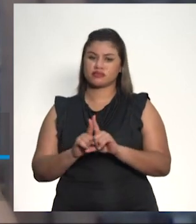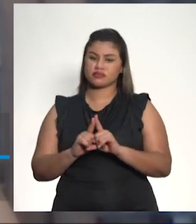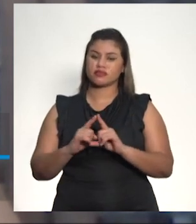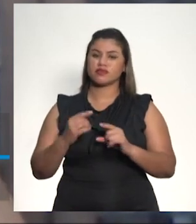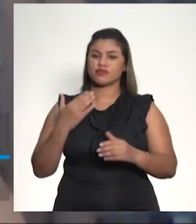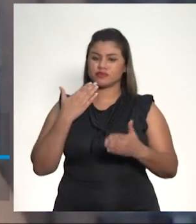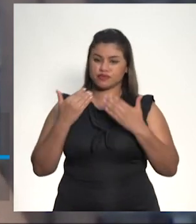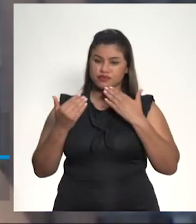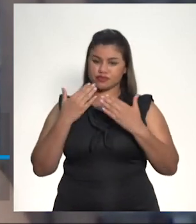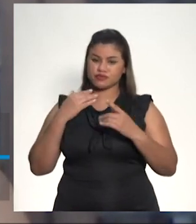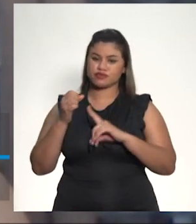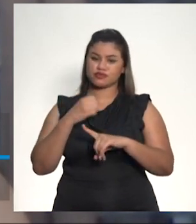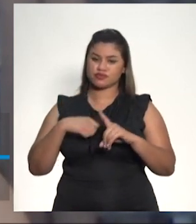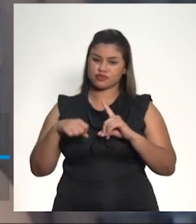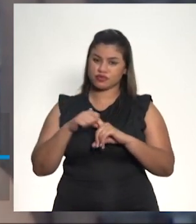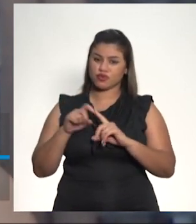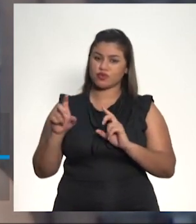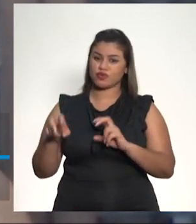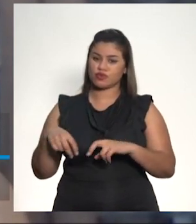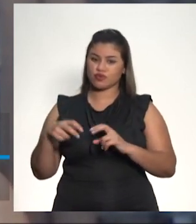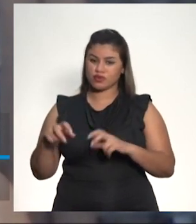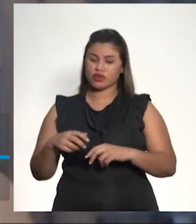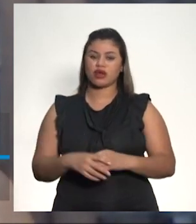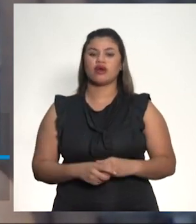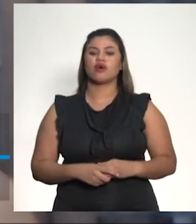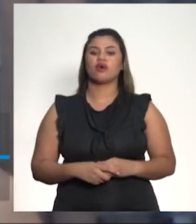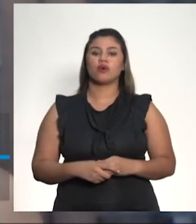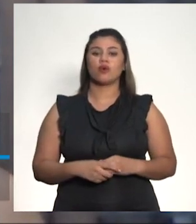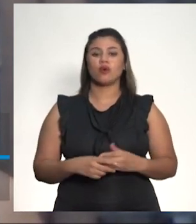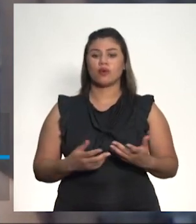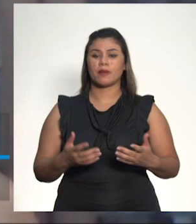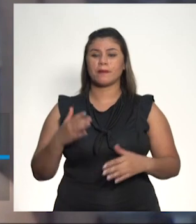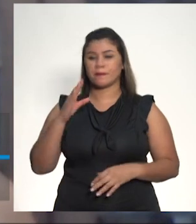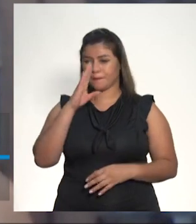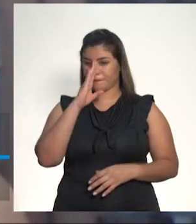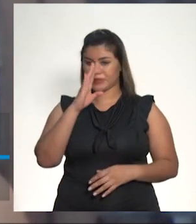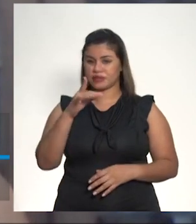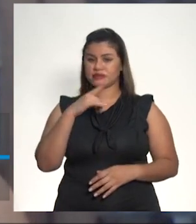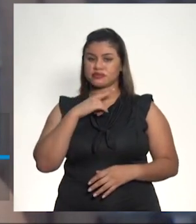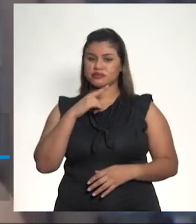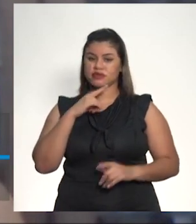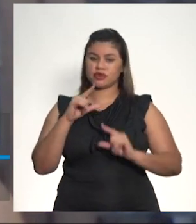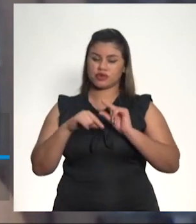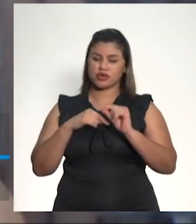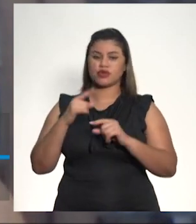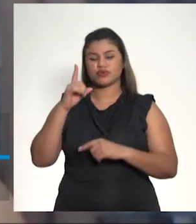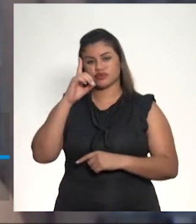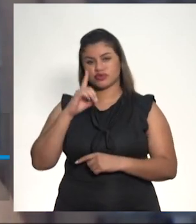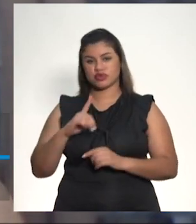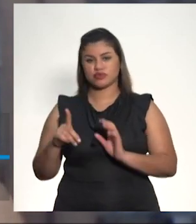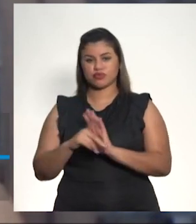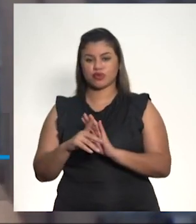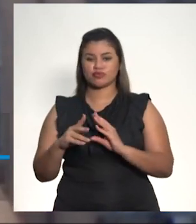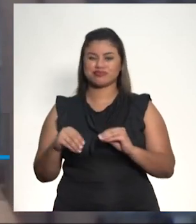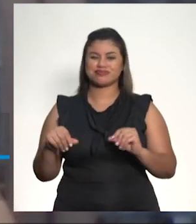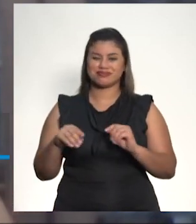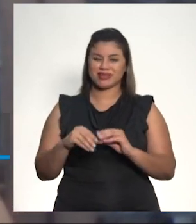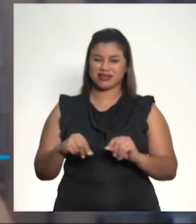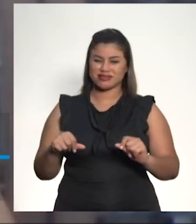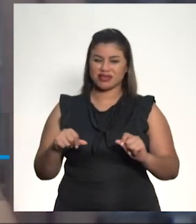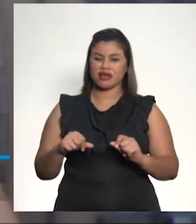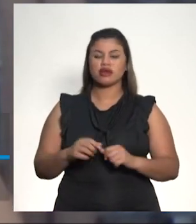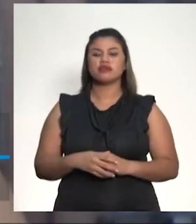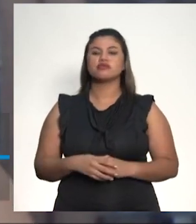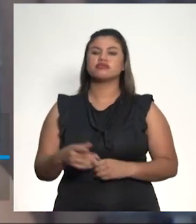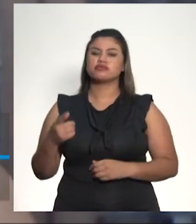sociais rurais, né? Uma das principais reivindicações ao longo dos séculos é o direito pela terra, não é, Fabiana? Então, nós tivemos